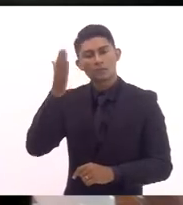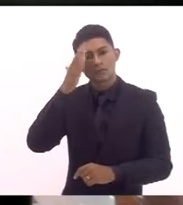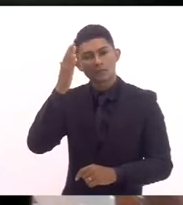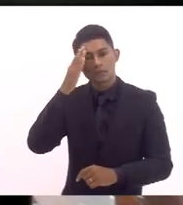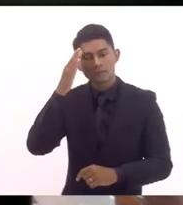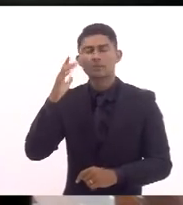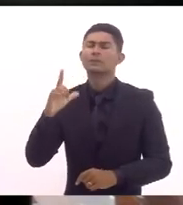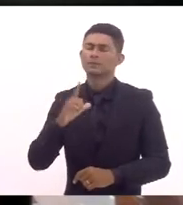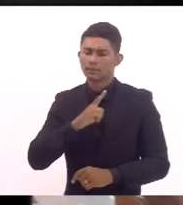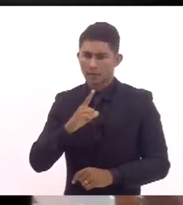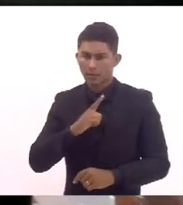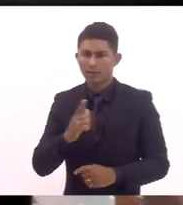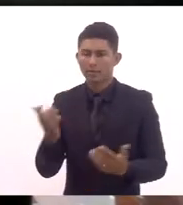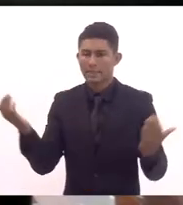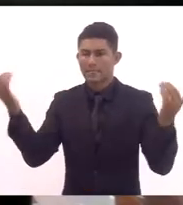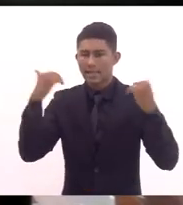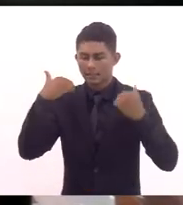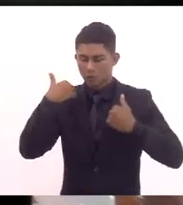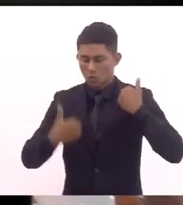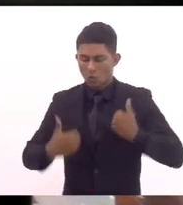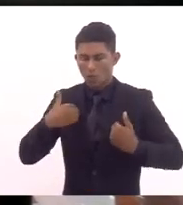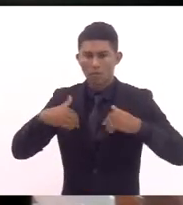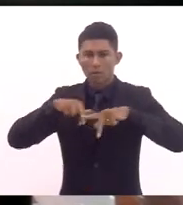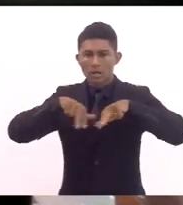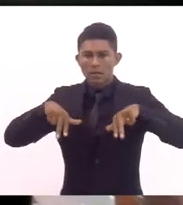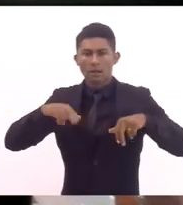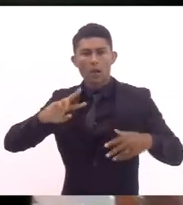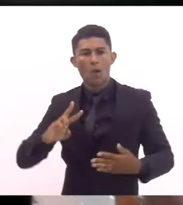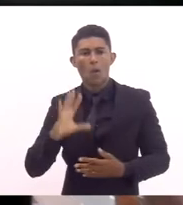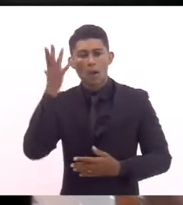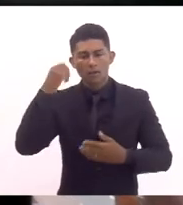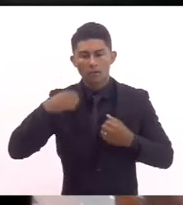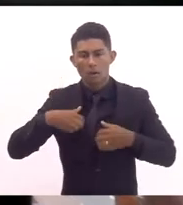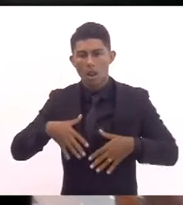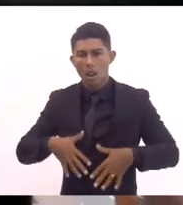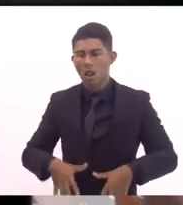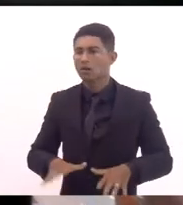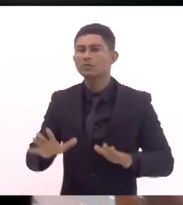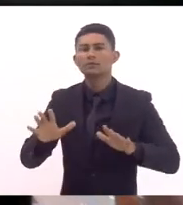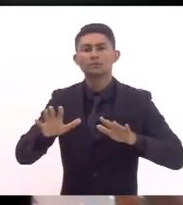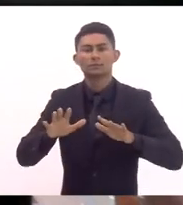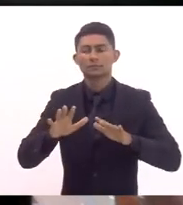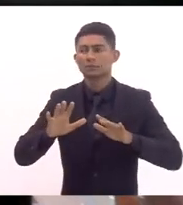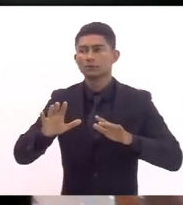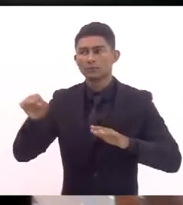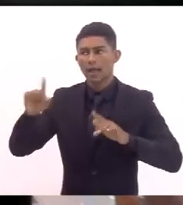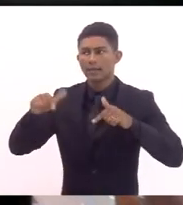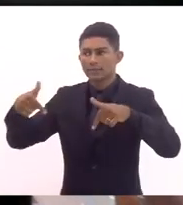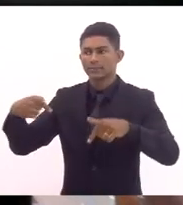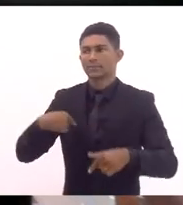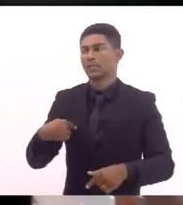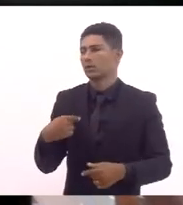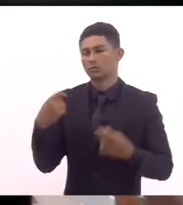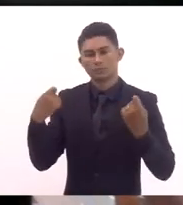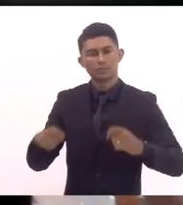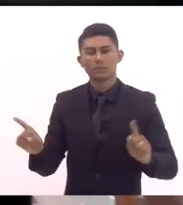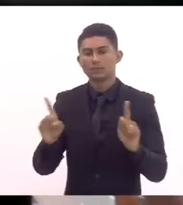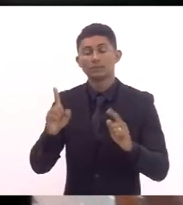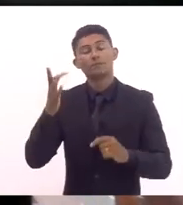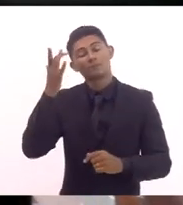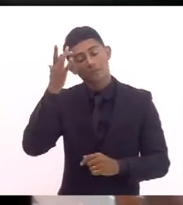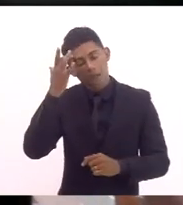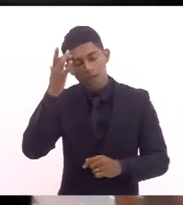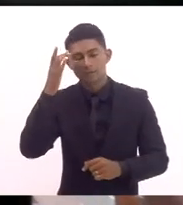ocitocina saia episiotomia Cristo Ele é muito menos E então eu acho que isso